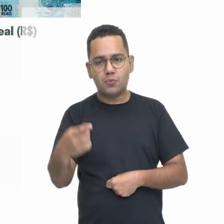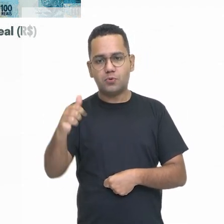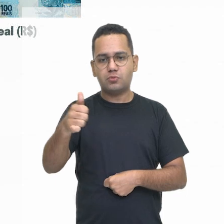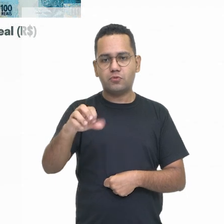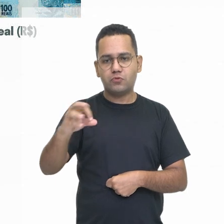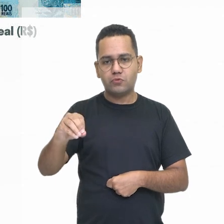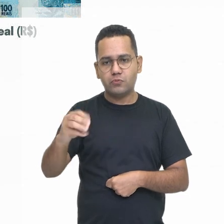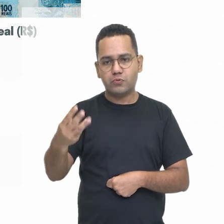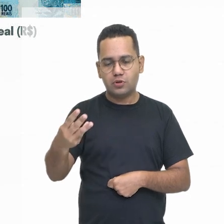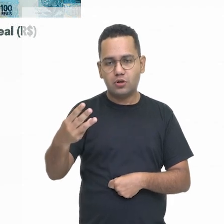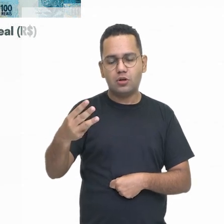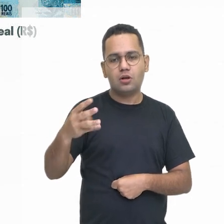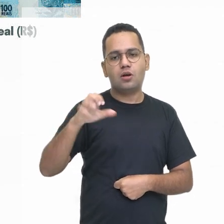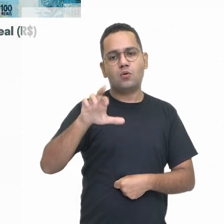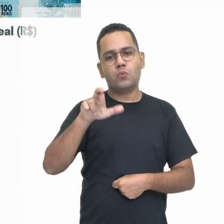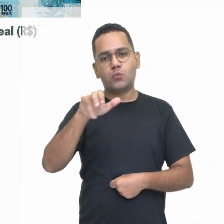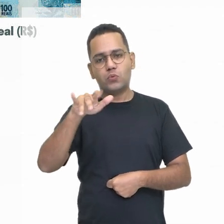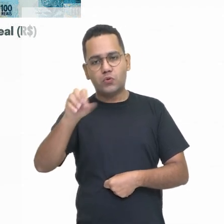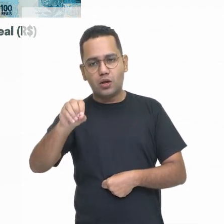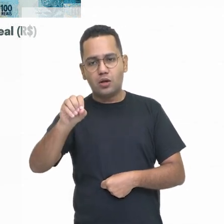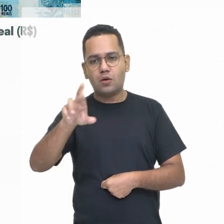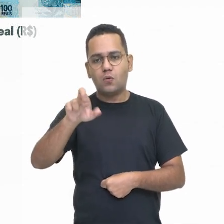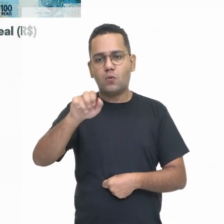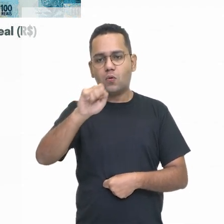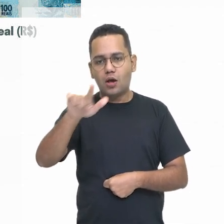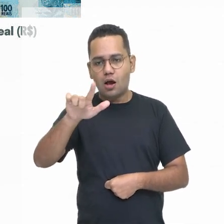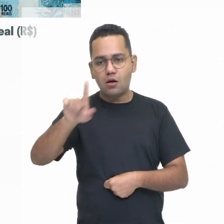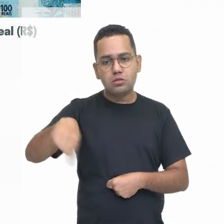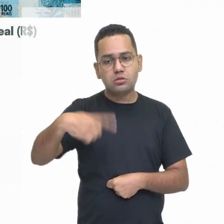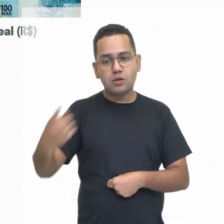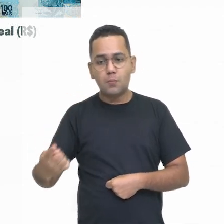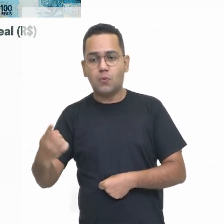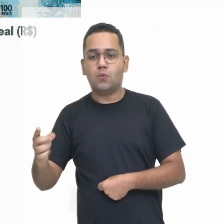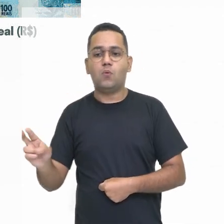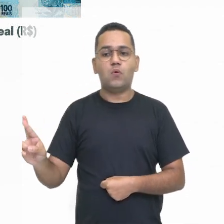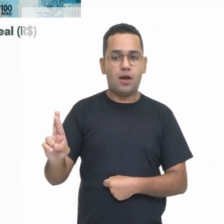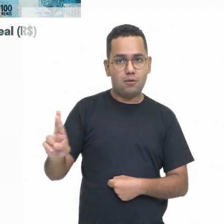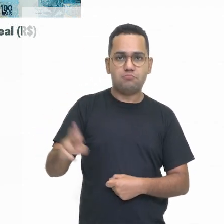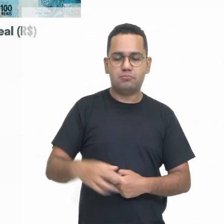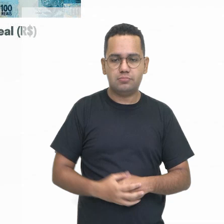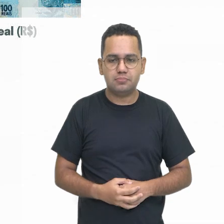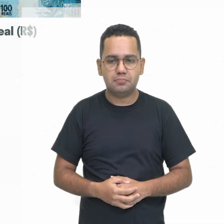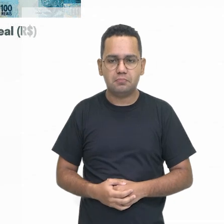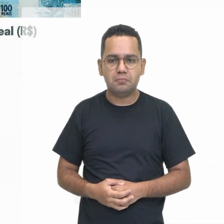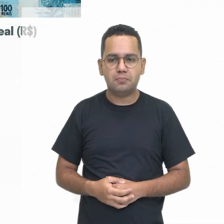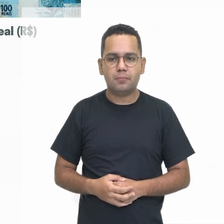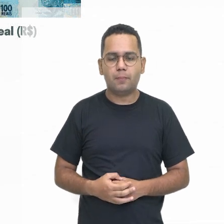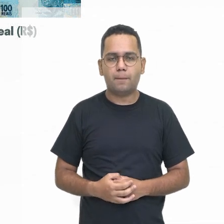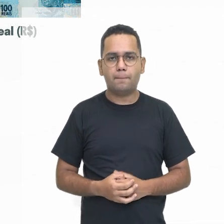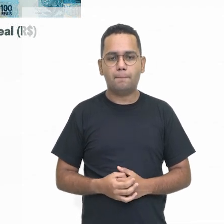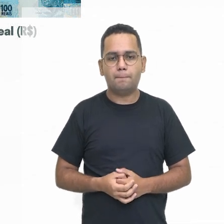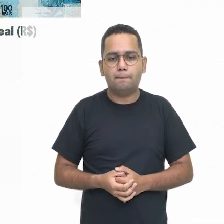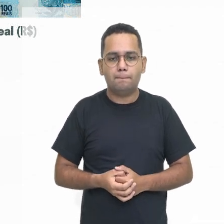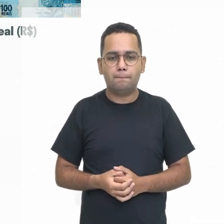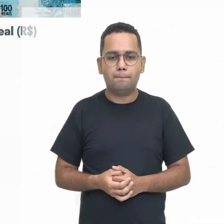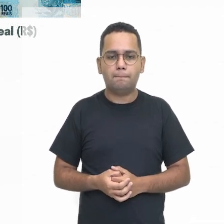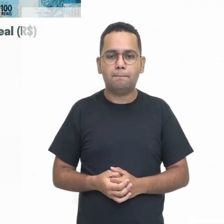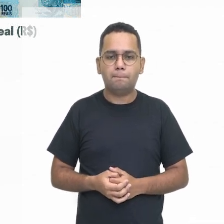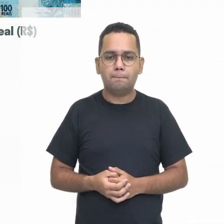né, o estabelecimento do real. Então você tem ali, né,